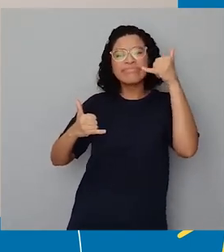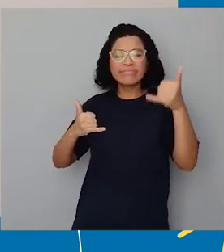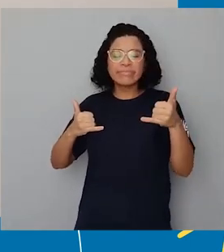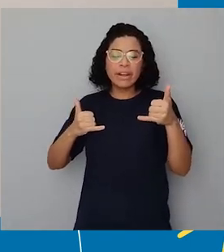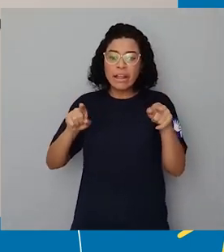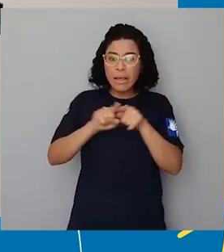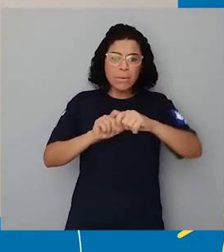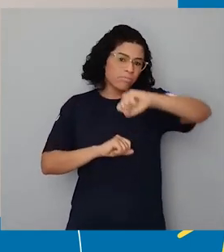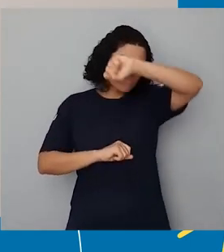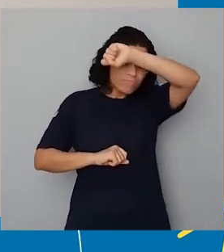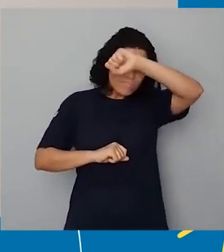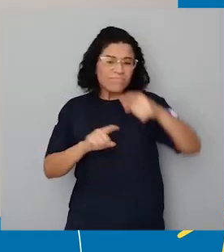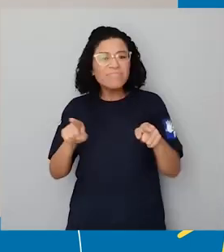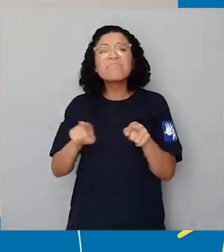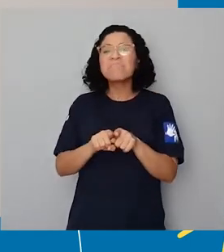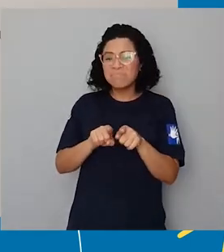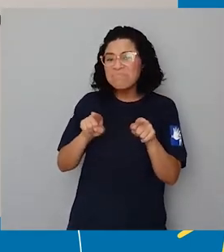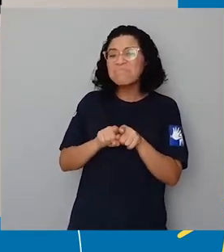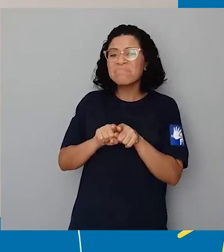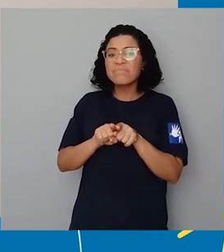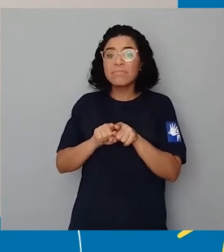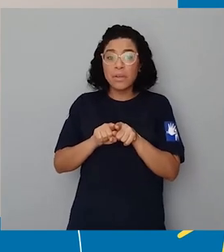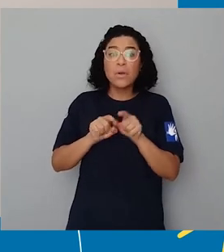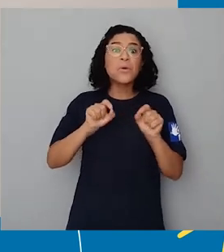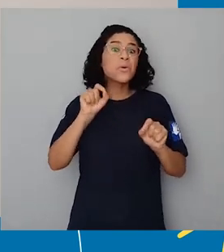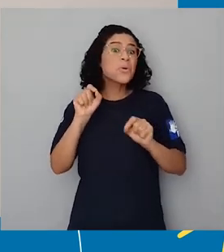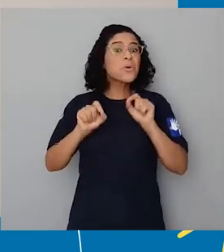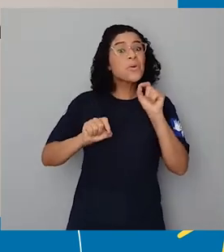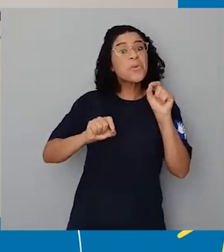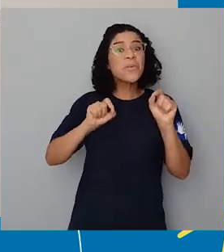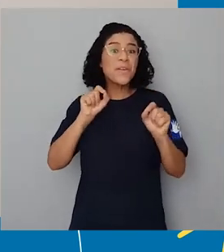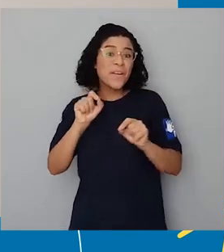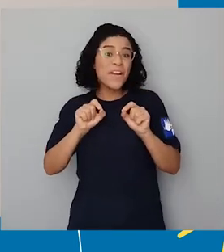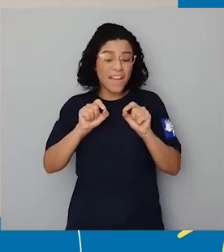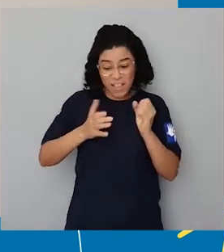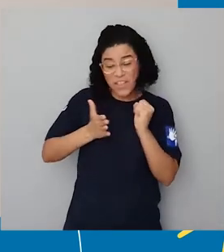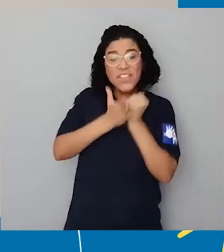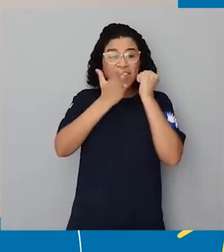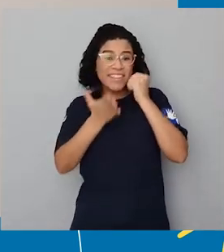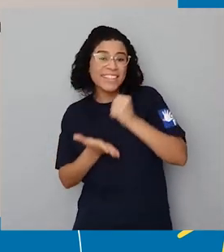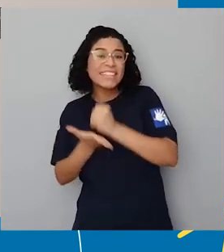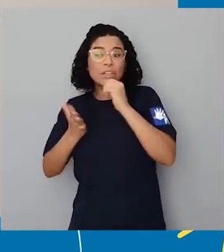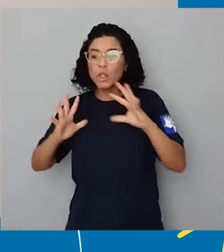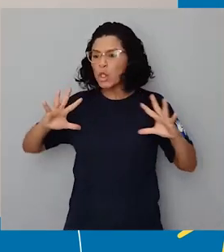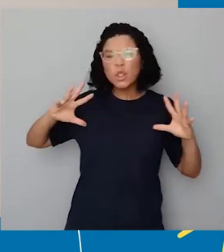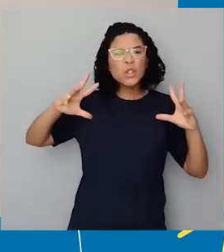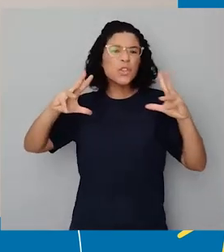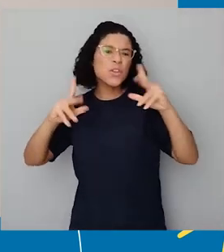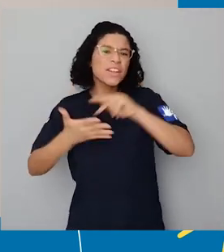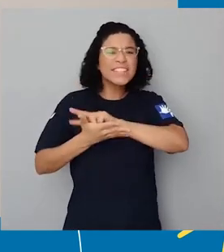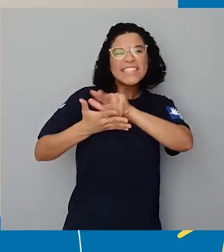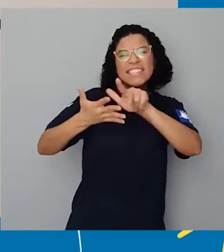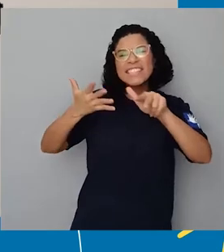pique, pique, pique, esconde, esconde aonde? Bilboquê, bola de mão, roda, pião, pique,